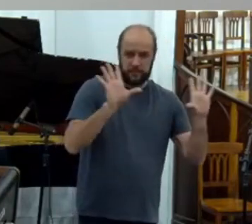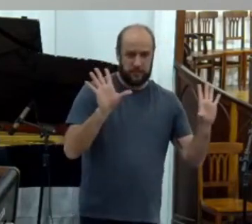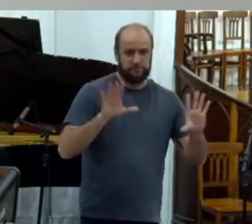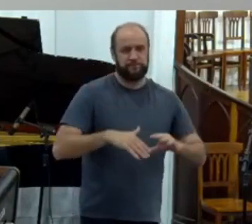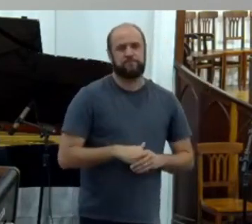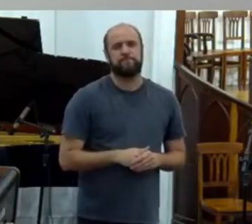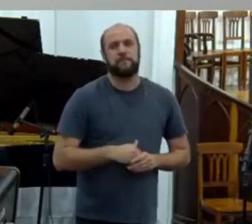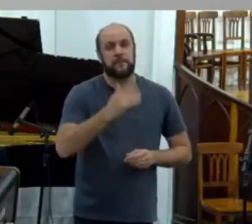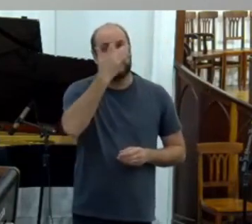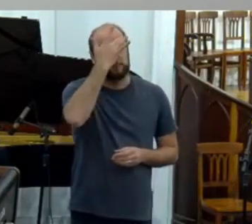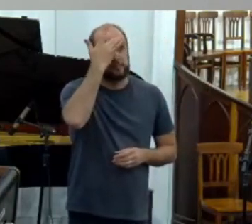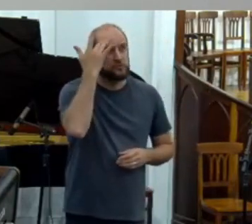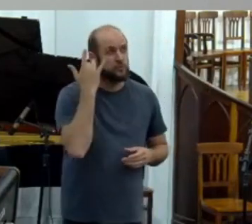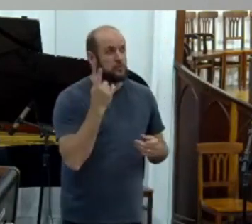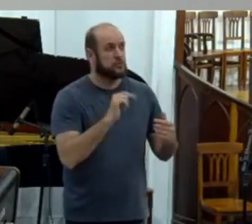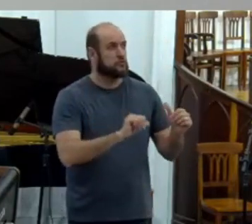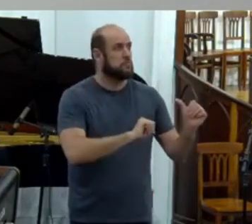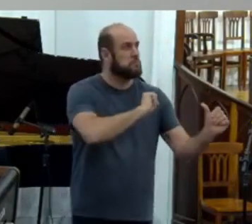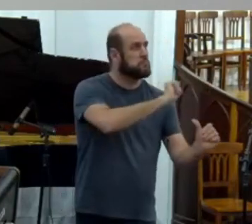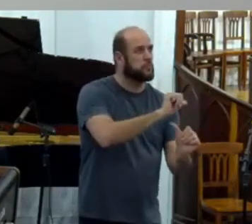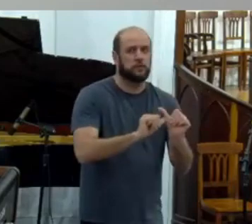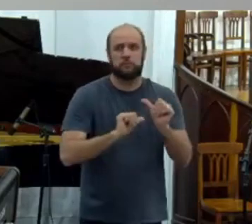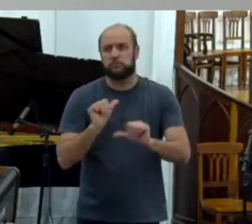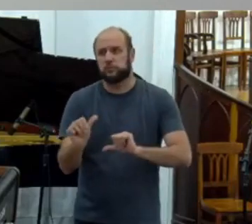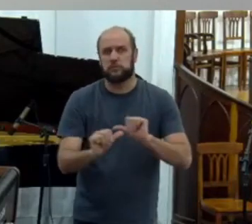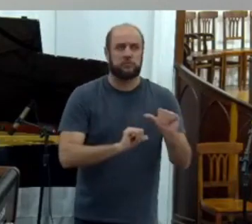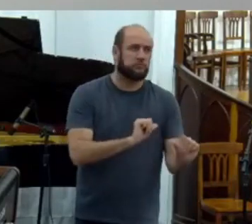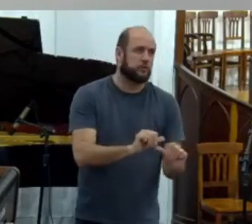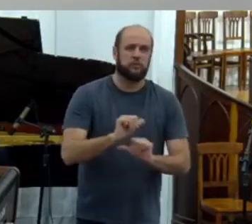E as pessoas estão trocando de atividades para lá e para cá.